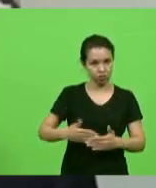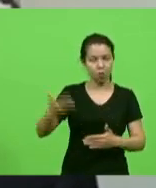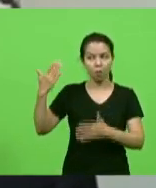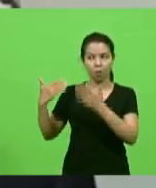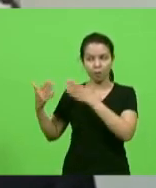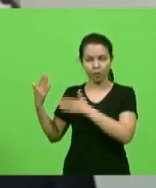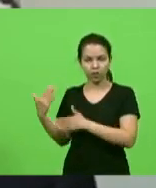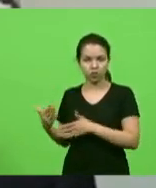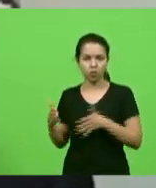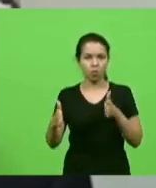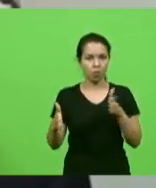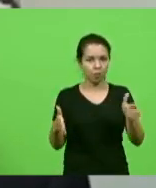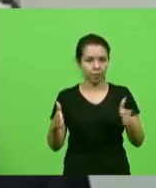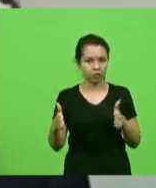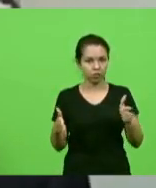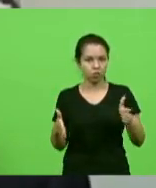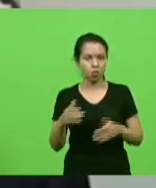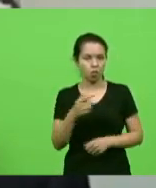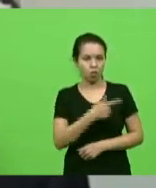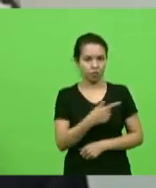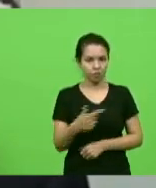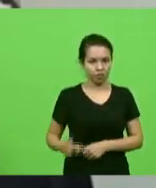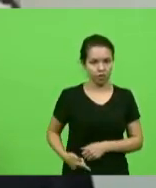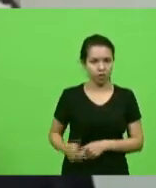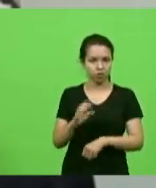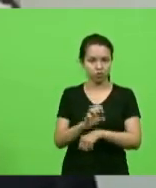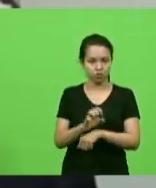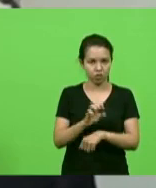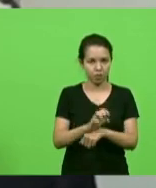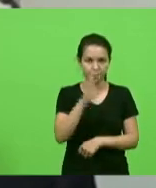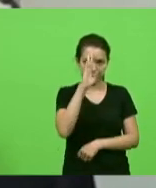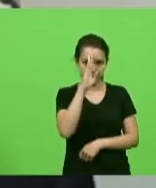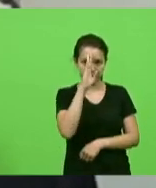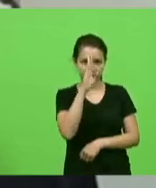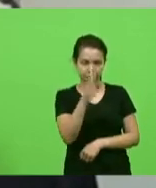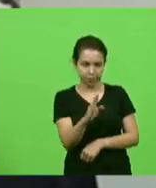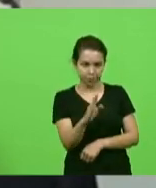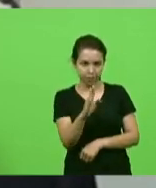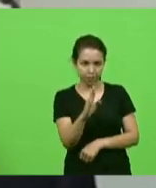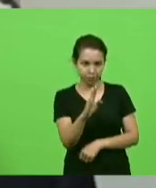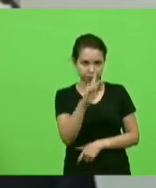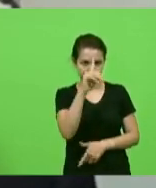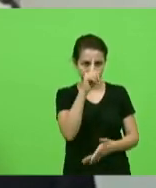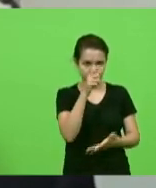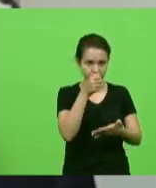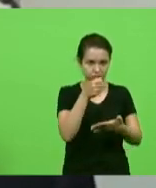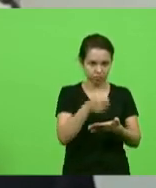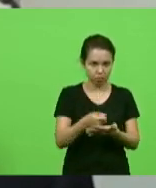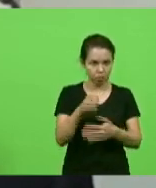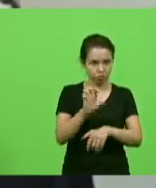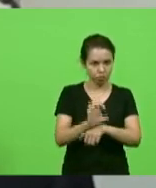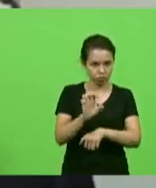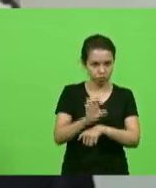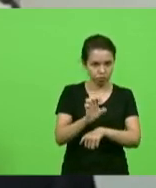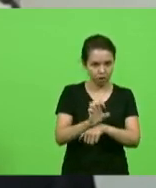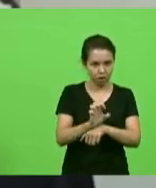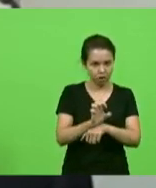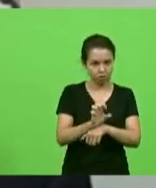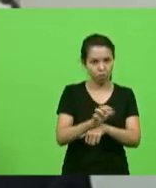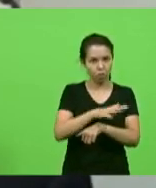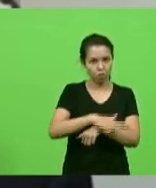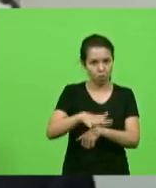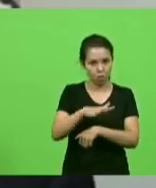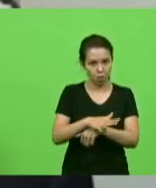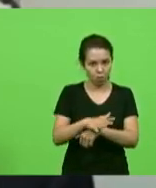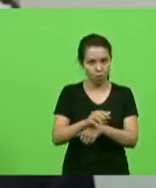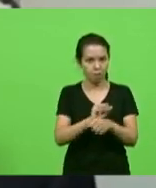o momento em que o governo do estado como principal tomador de decisões no estado com relação à academia